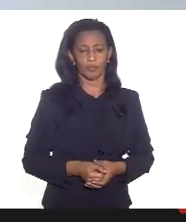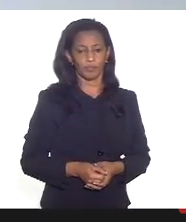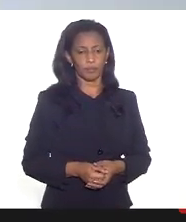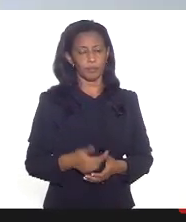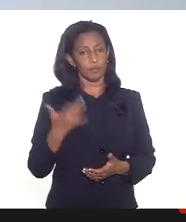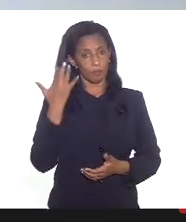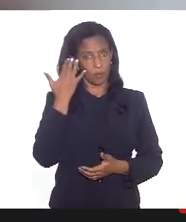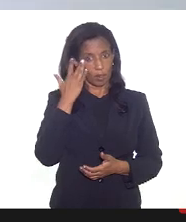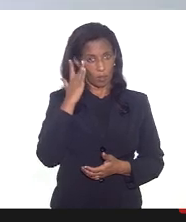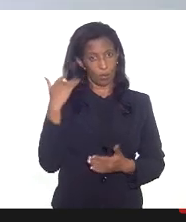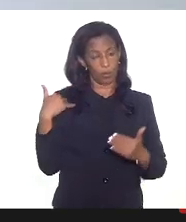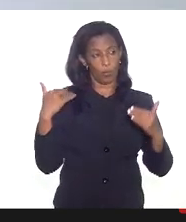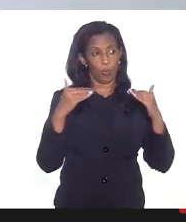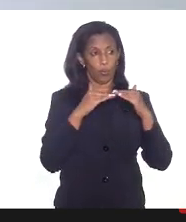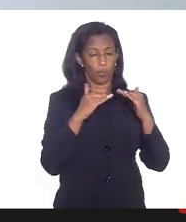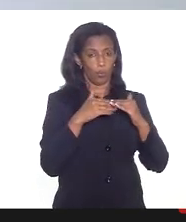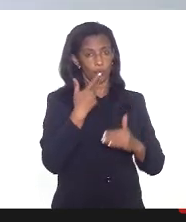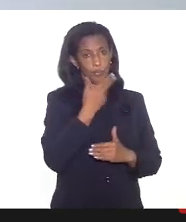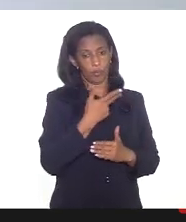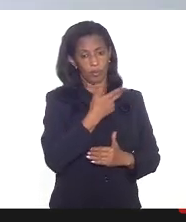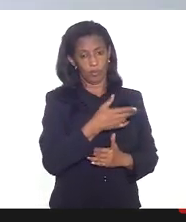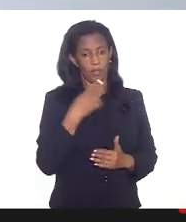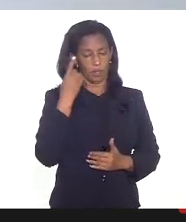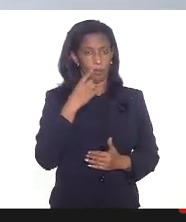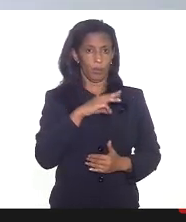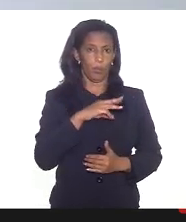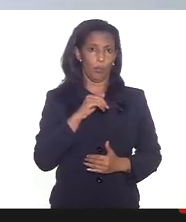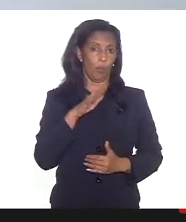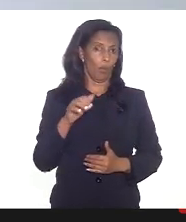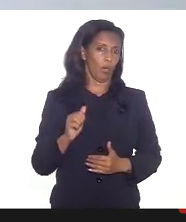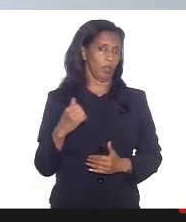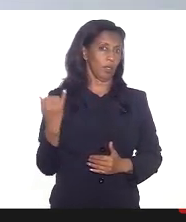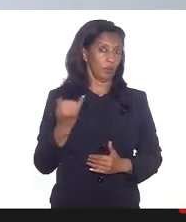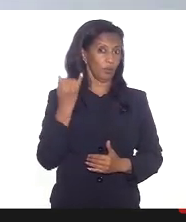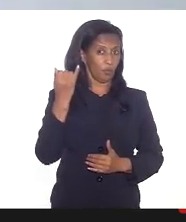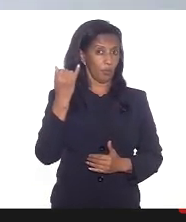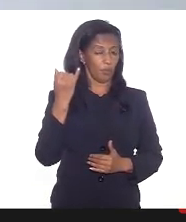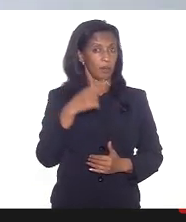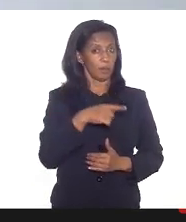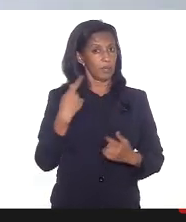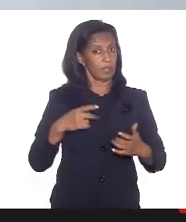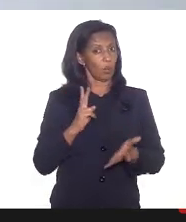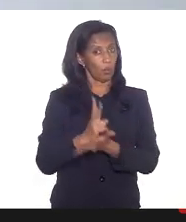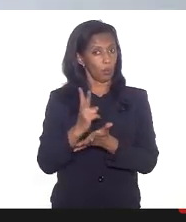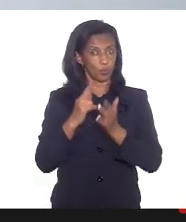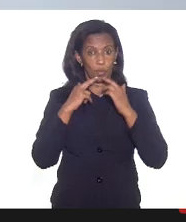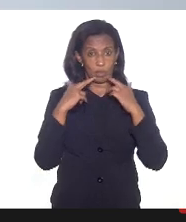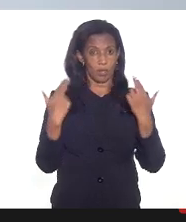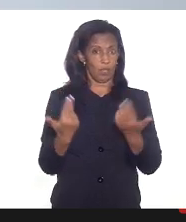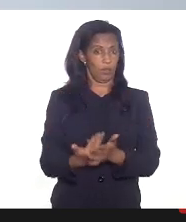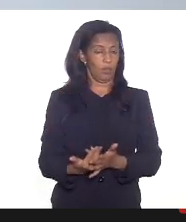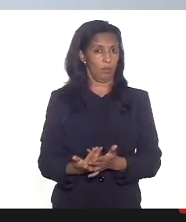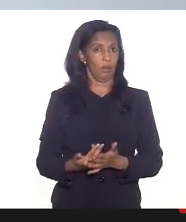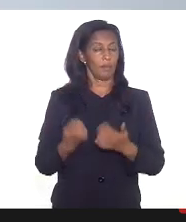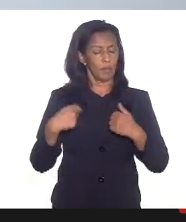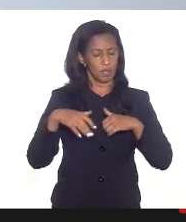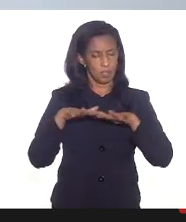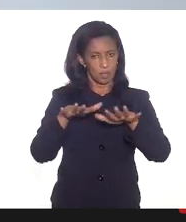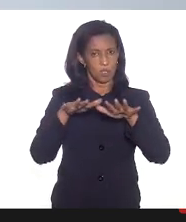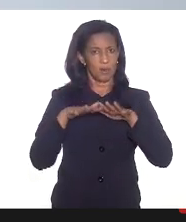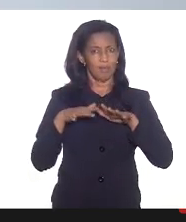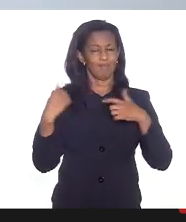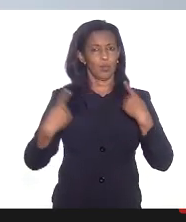eu acho que eu concordo com a fala da deputada Mônica da importância da gente continuar eu acho que a gente precisa continuar essa audiência